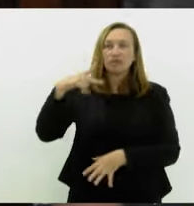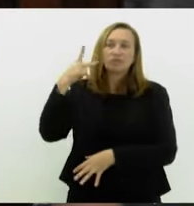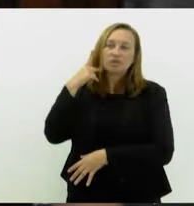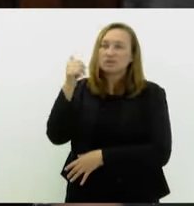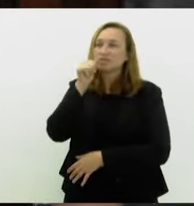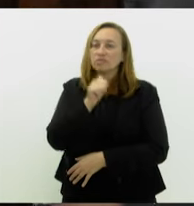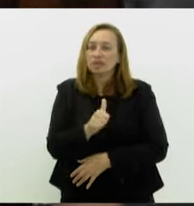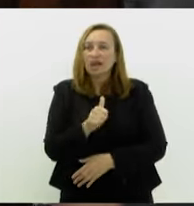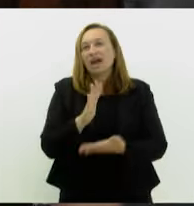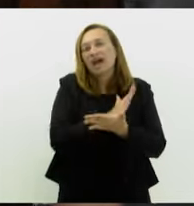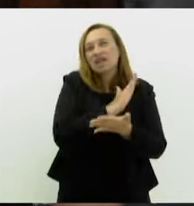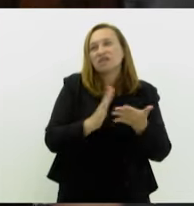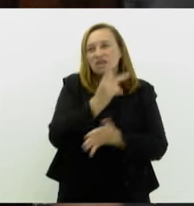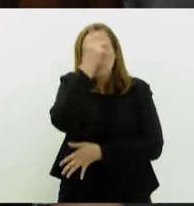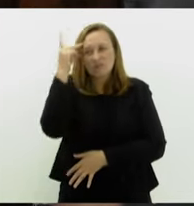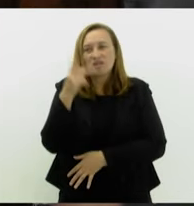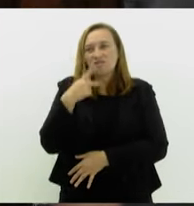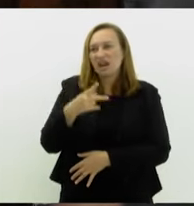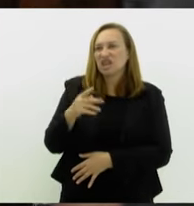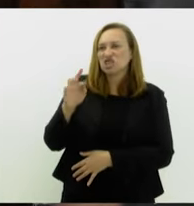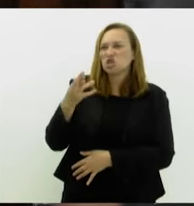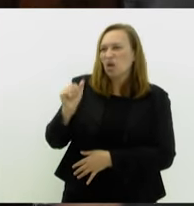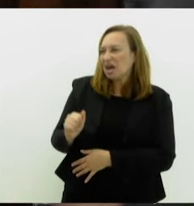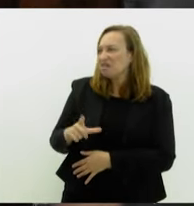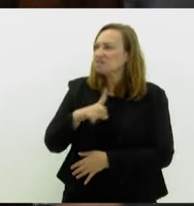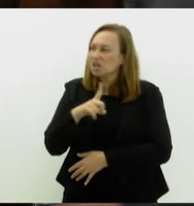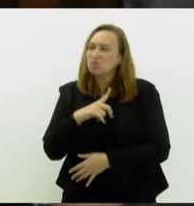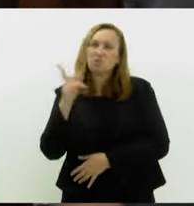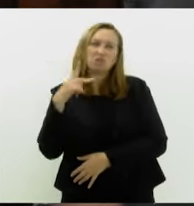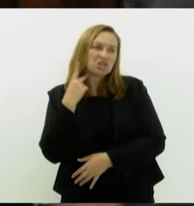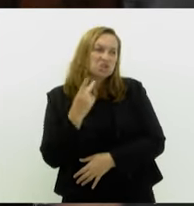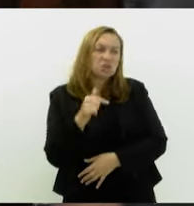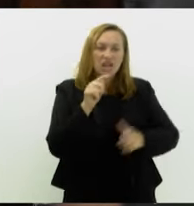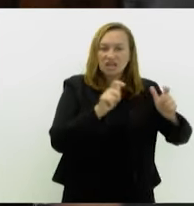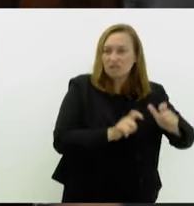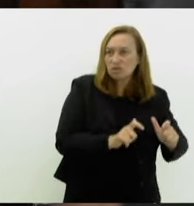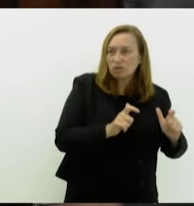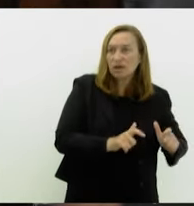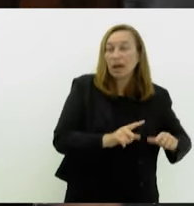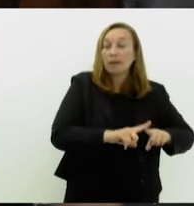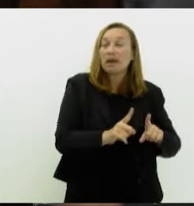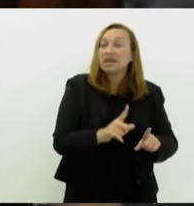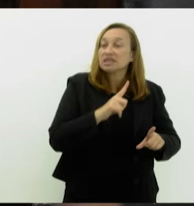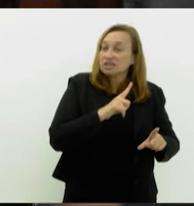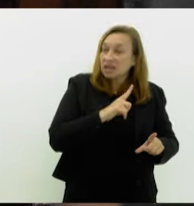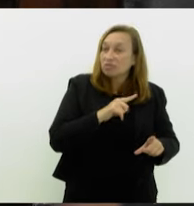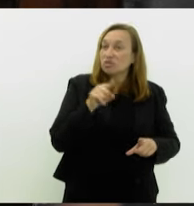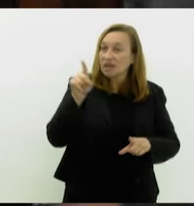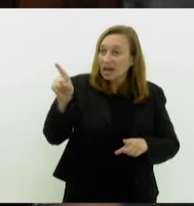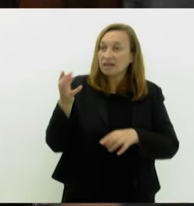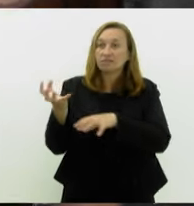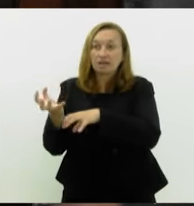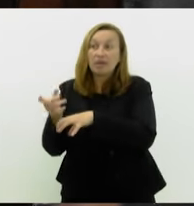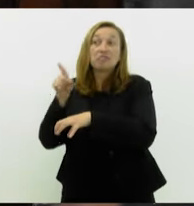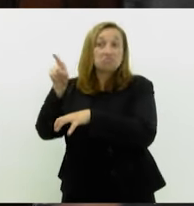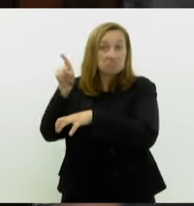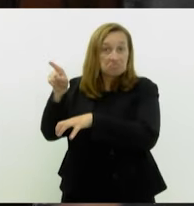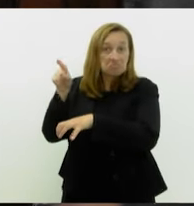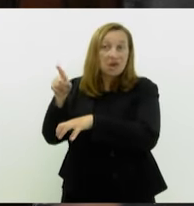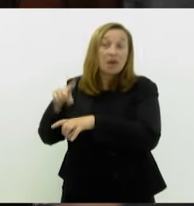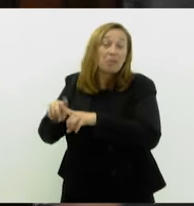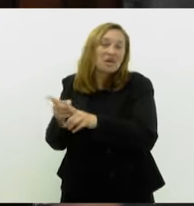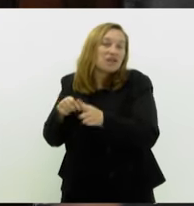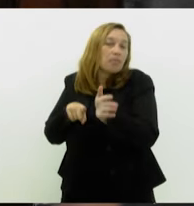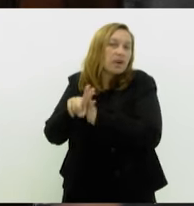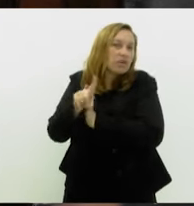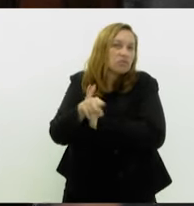vezes a pessoa diz assim ah Soraia mas eu tenho procuradoria aqui gente nós temos procuradoria na Câmara também mas a pergunta que